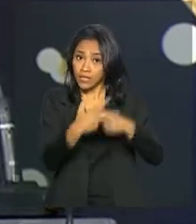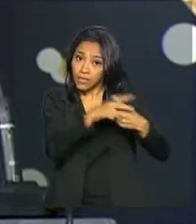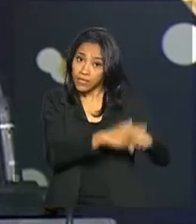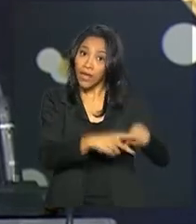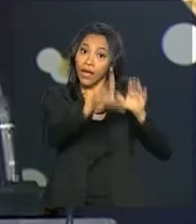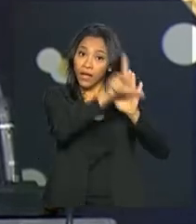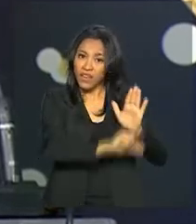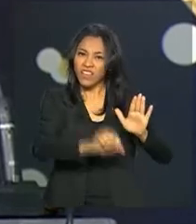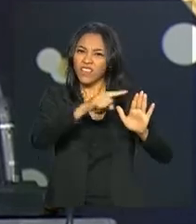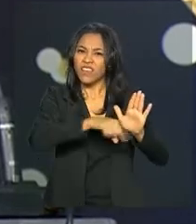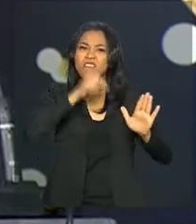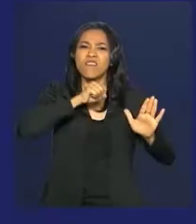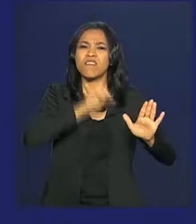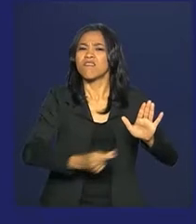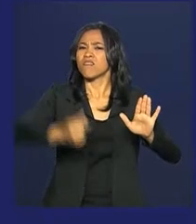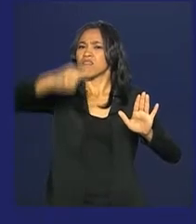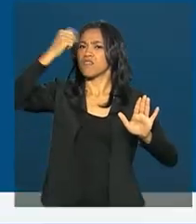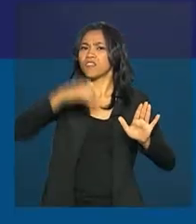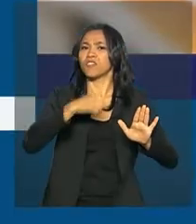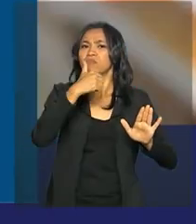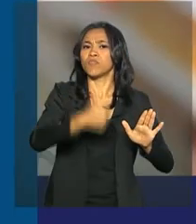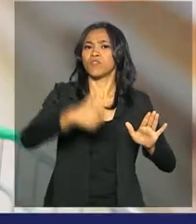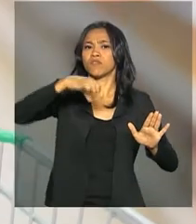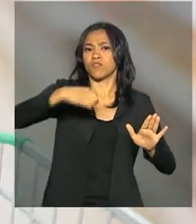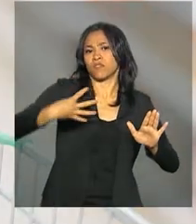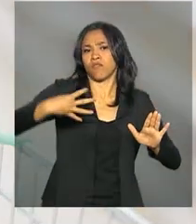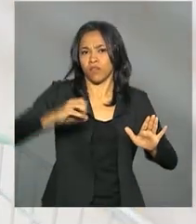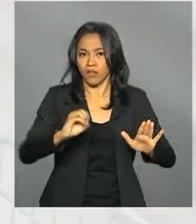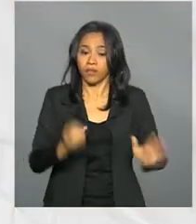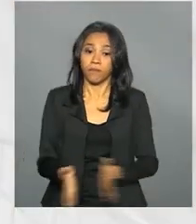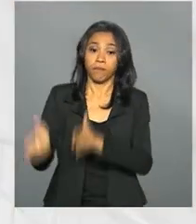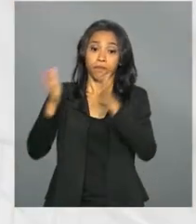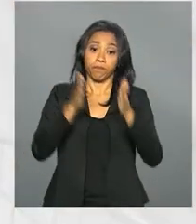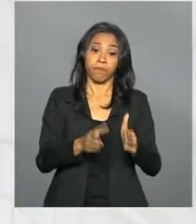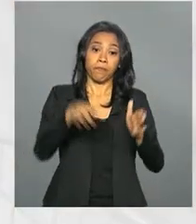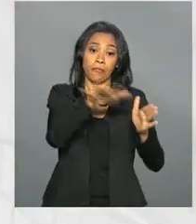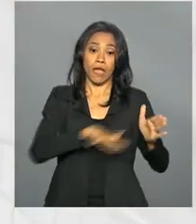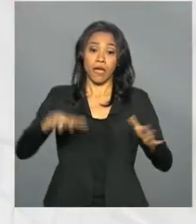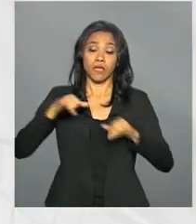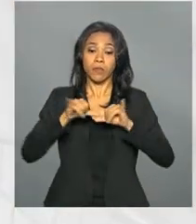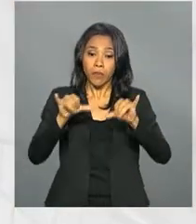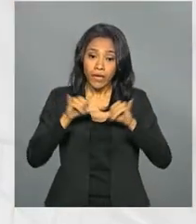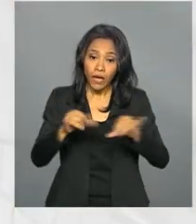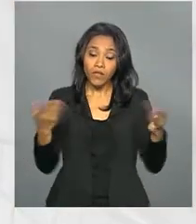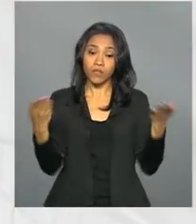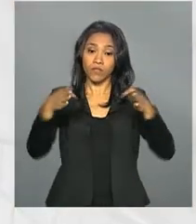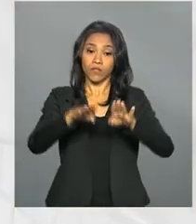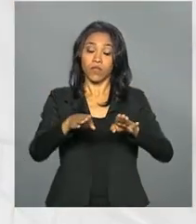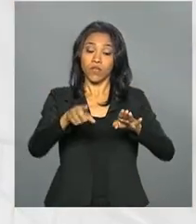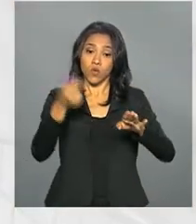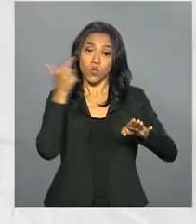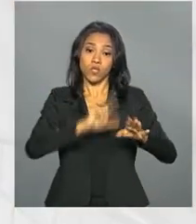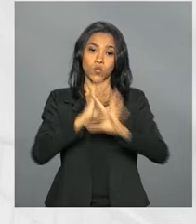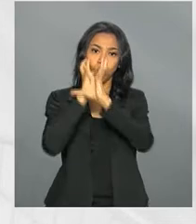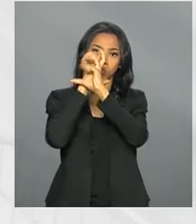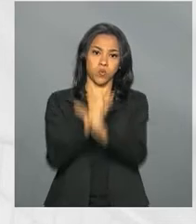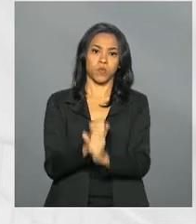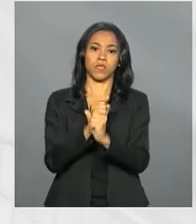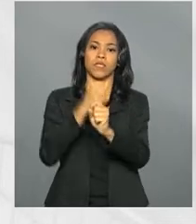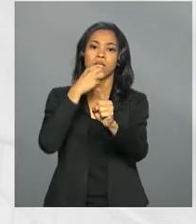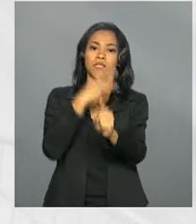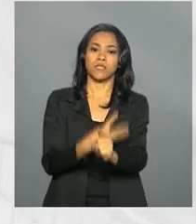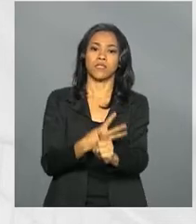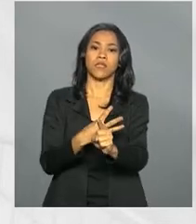da década de 40 o setor de supermercados fechou 2017 com faturamento de 353 bilhões